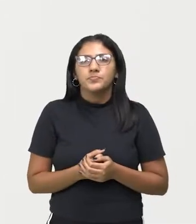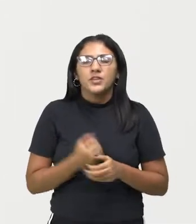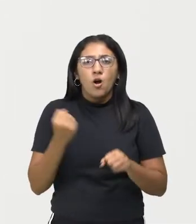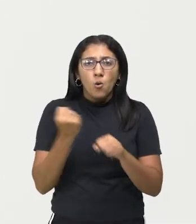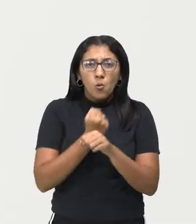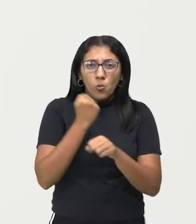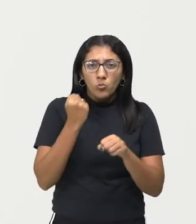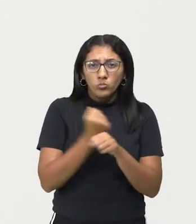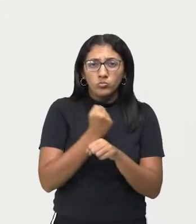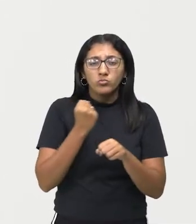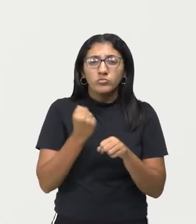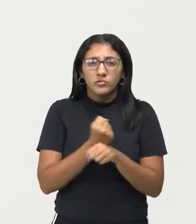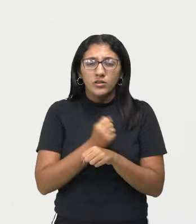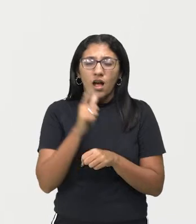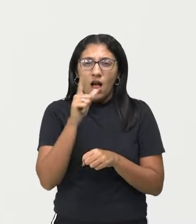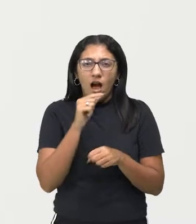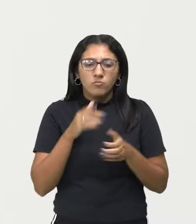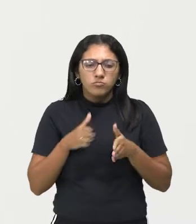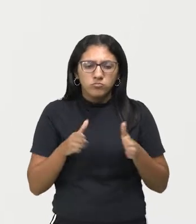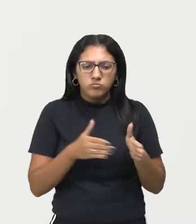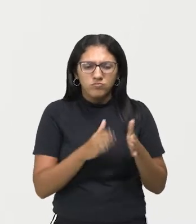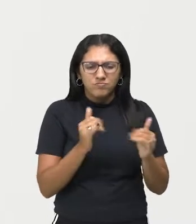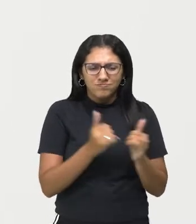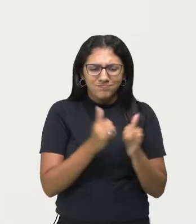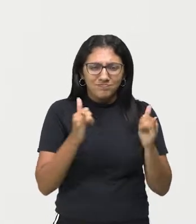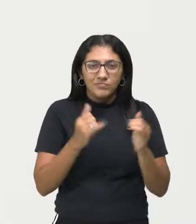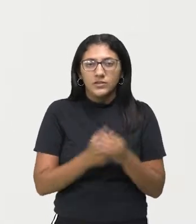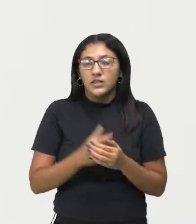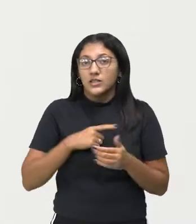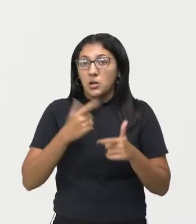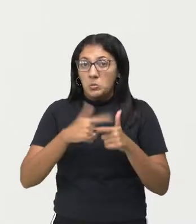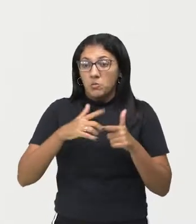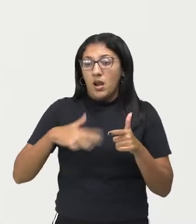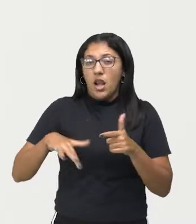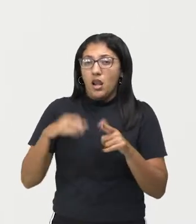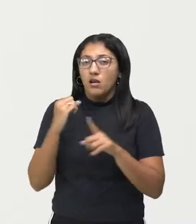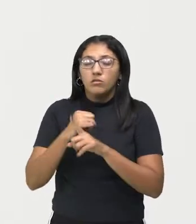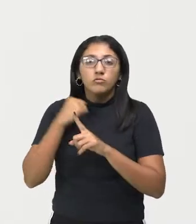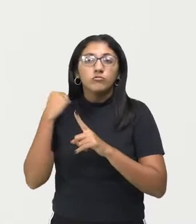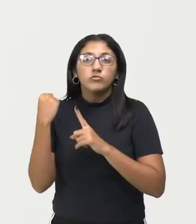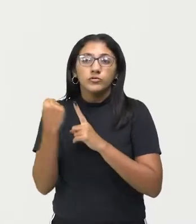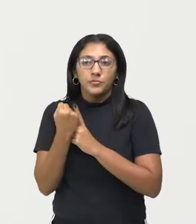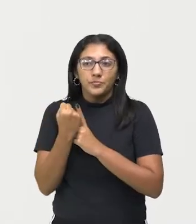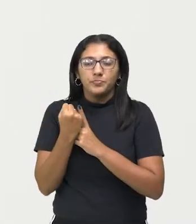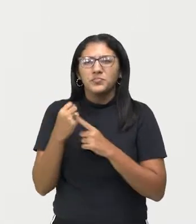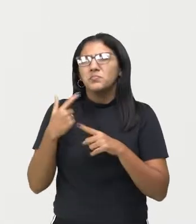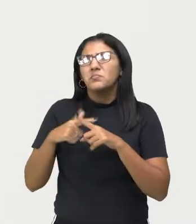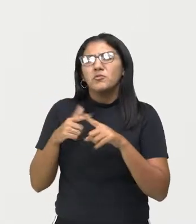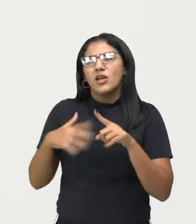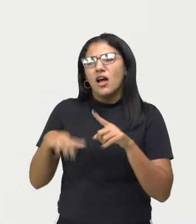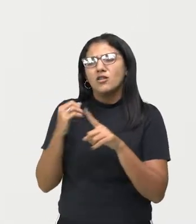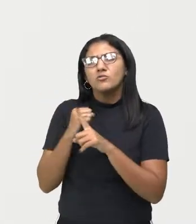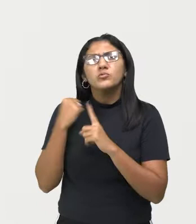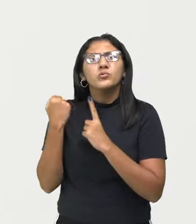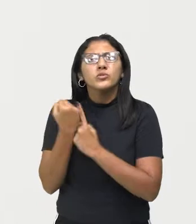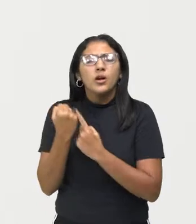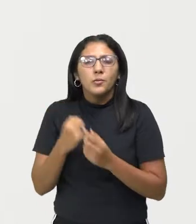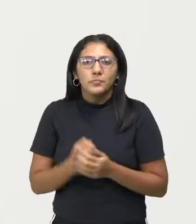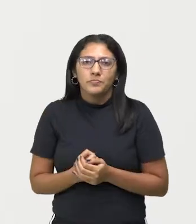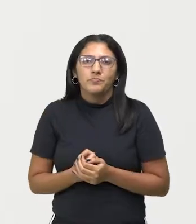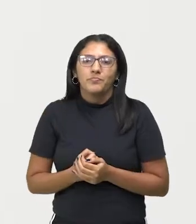represas hidrelétricas na Amazônia brasileira vão causar tanto impactos sociais. Por que impactos sociais? Porque